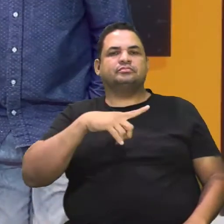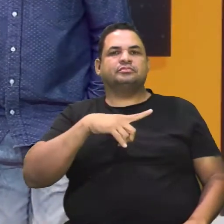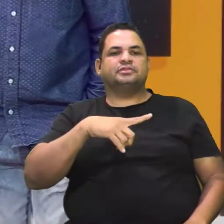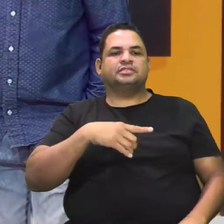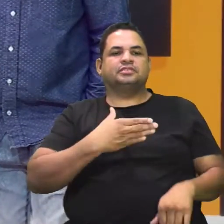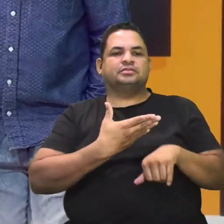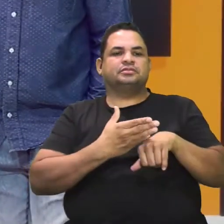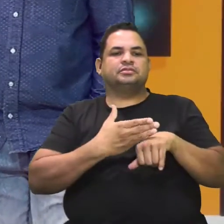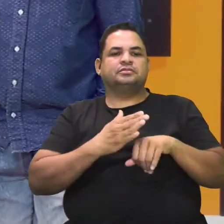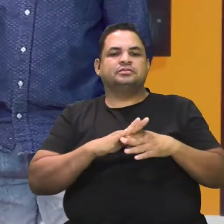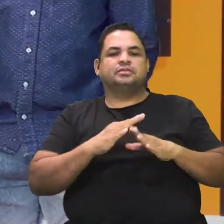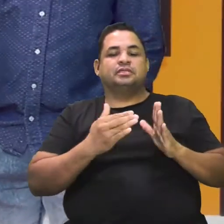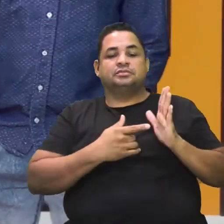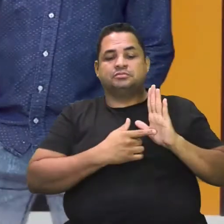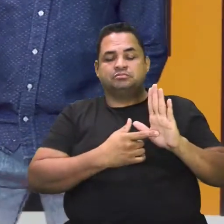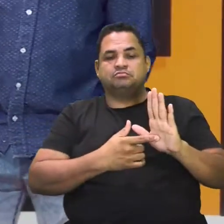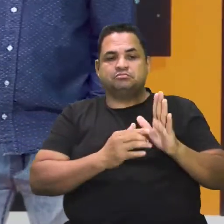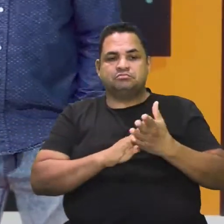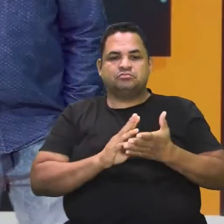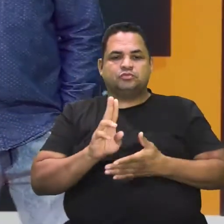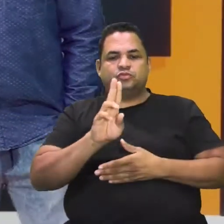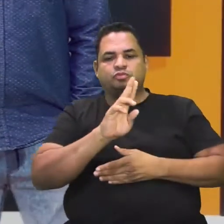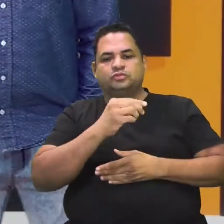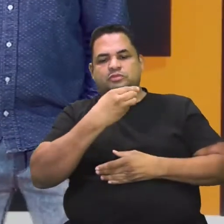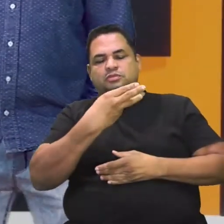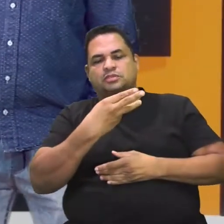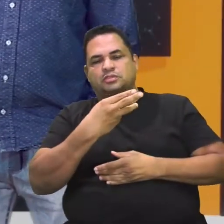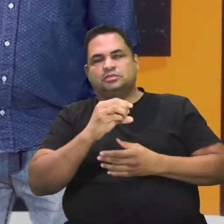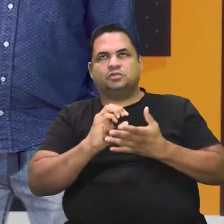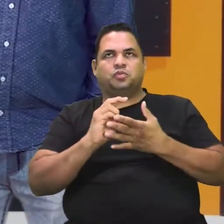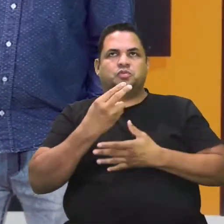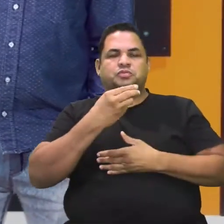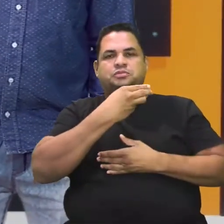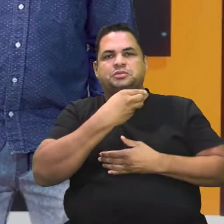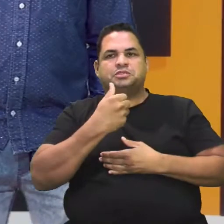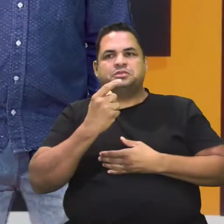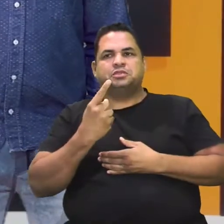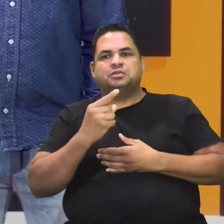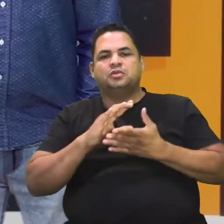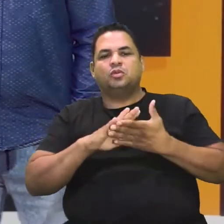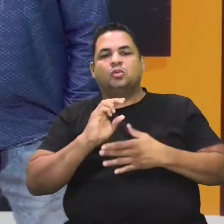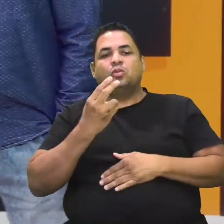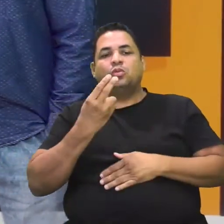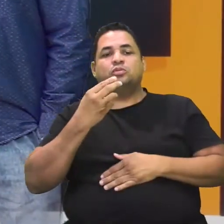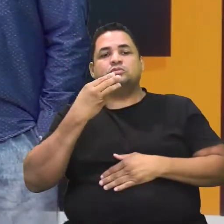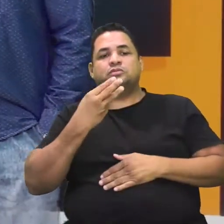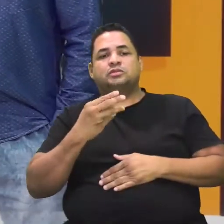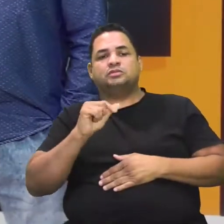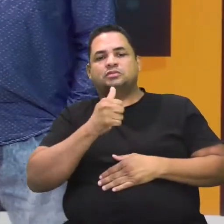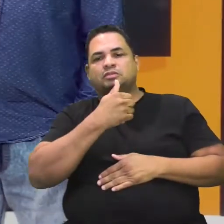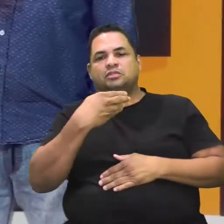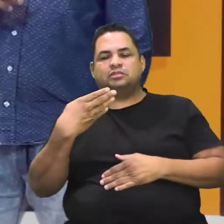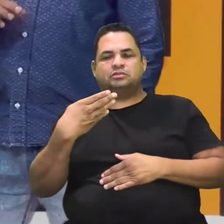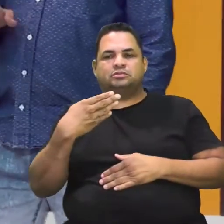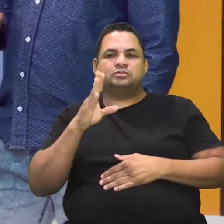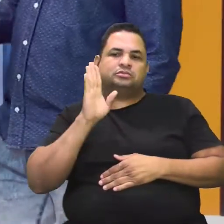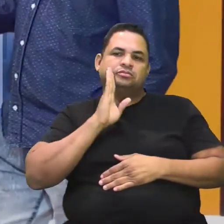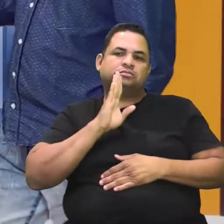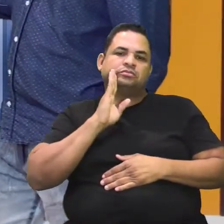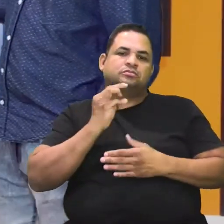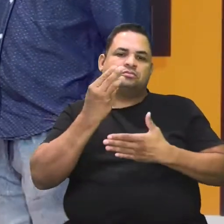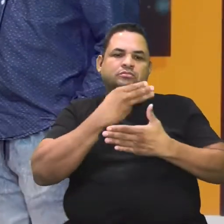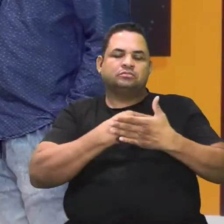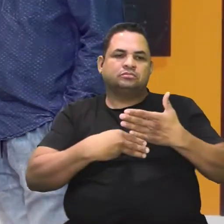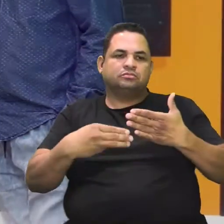exercício, ele vai te direcionar. Ou você usa 3, ou 3,1, ou 3,14, né? Não é verdade? E é legal que esse